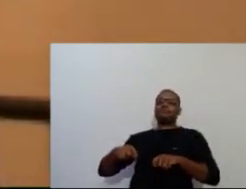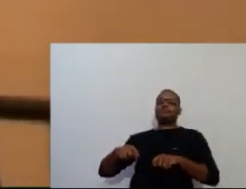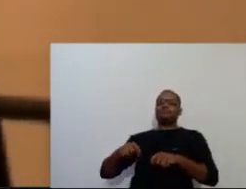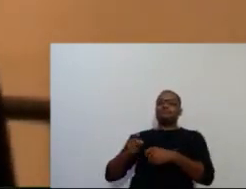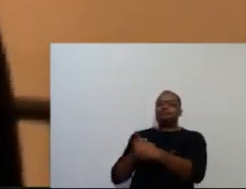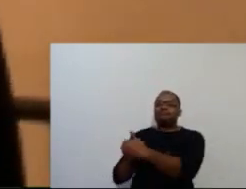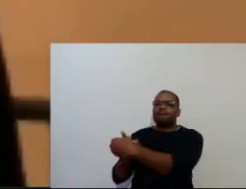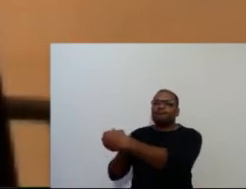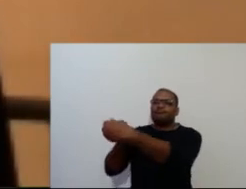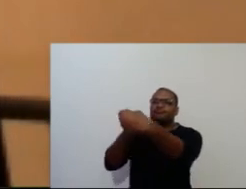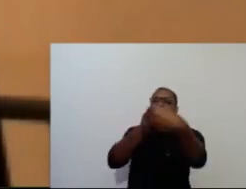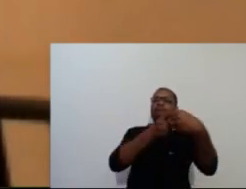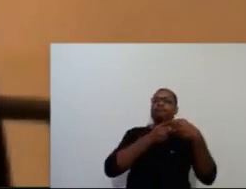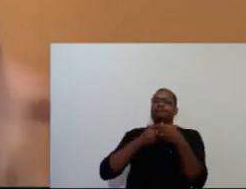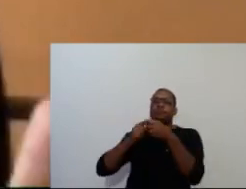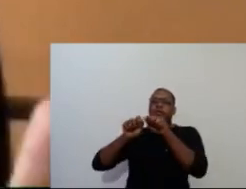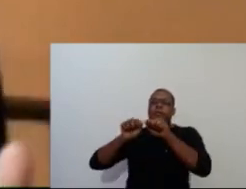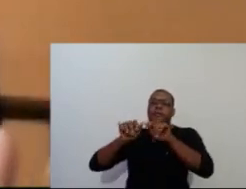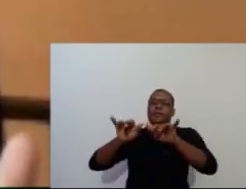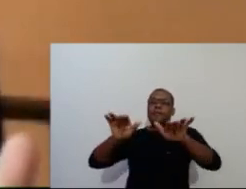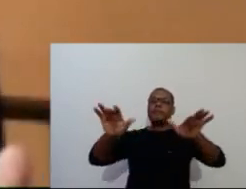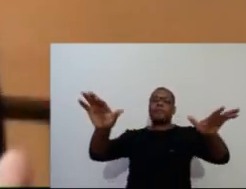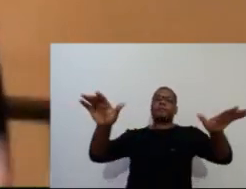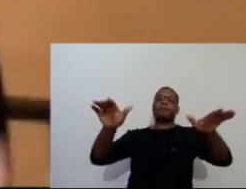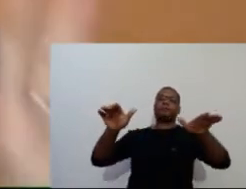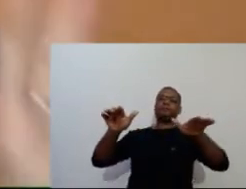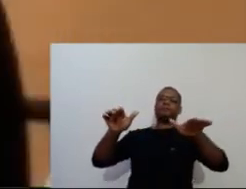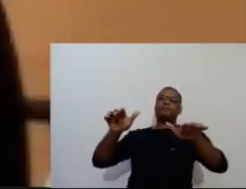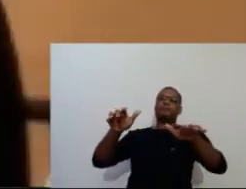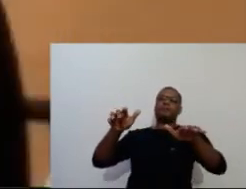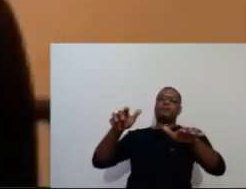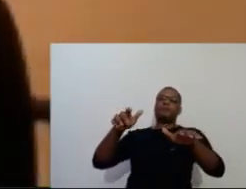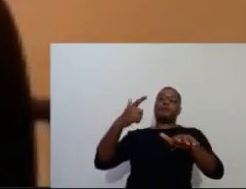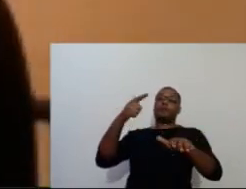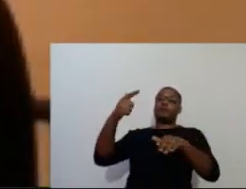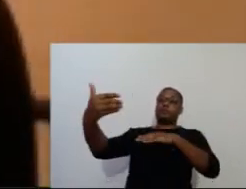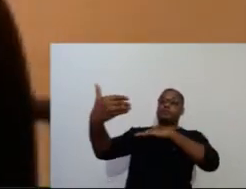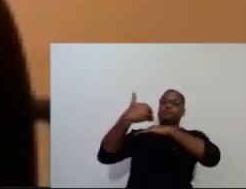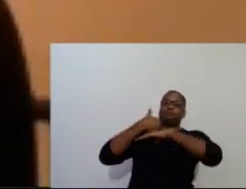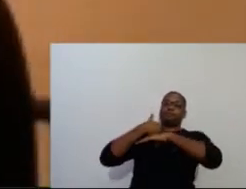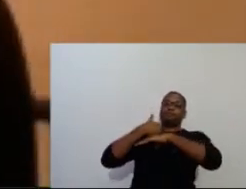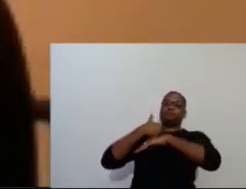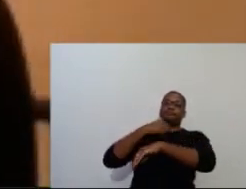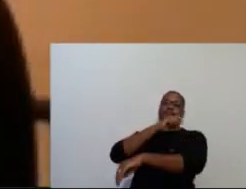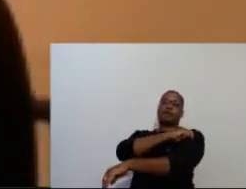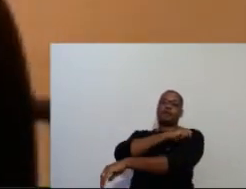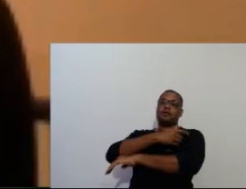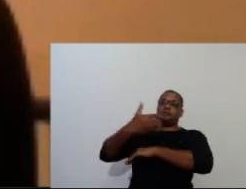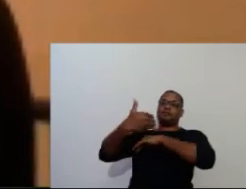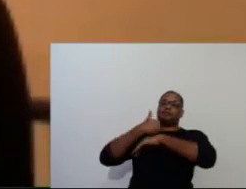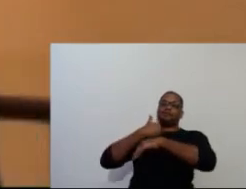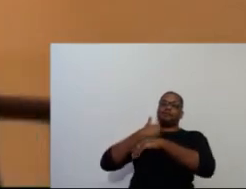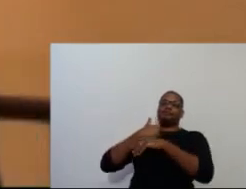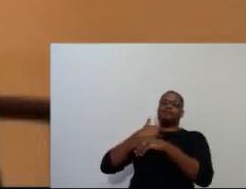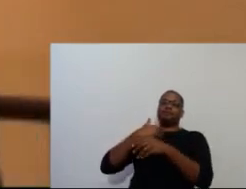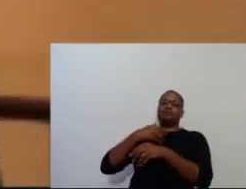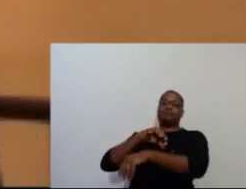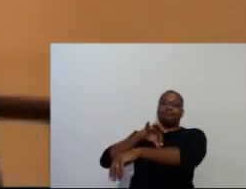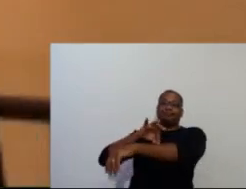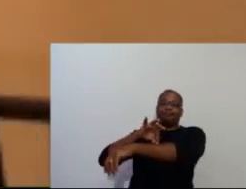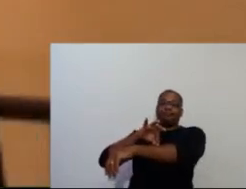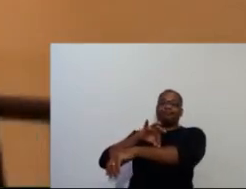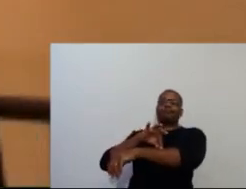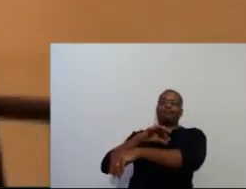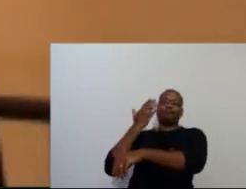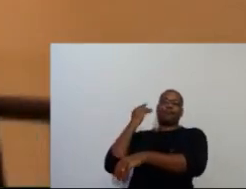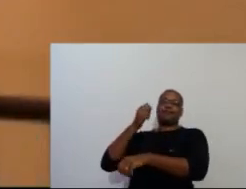e expandir o acesso, sempre teve presente no SENAC, desde 1946. Exatamente. Então, a educação à